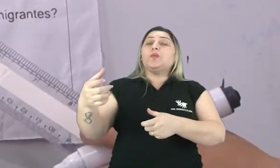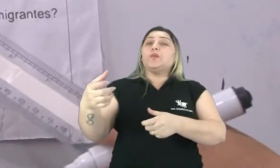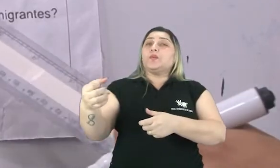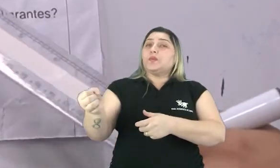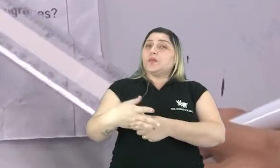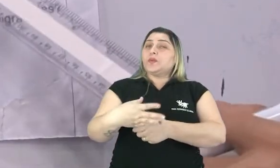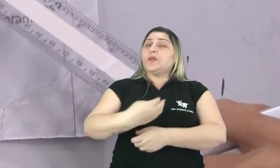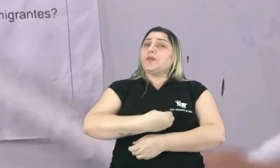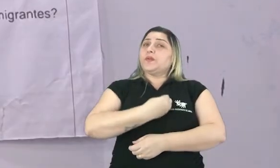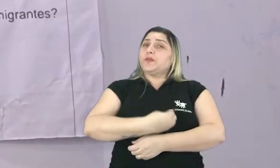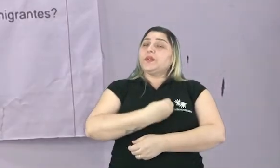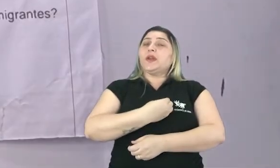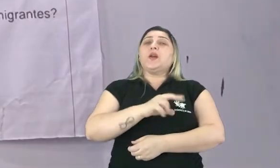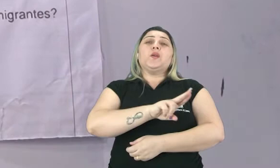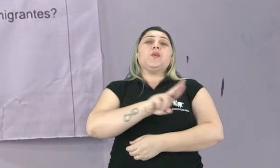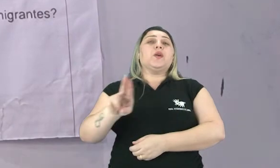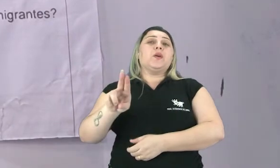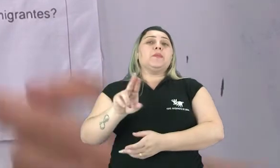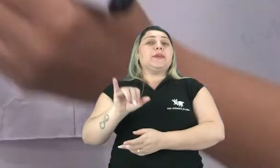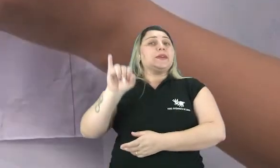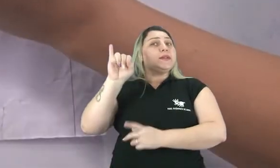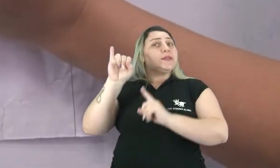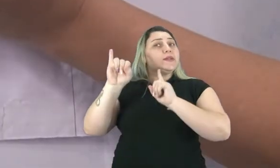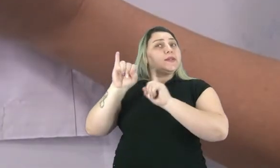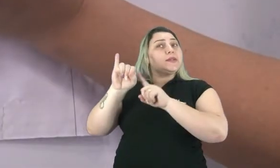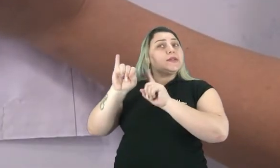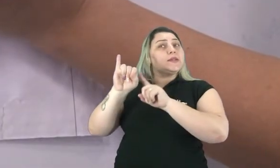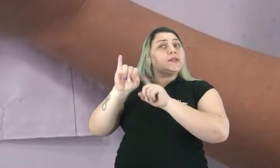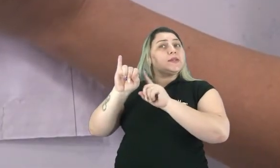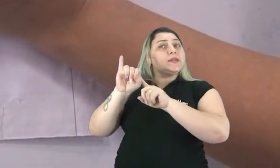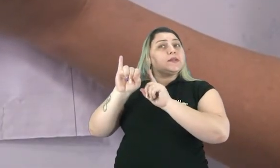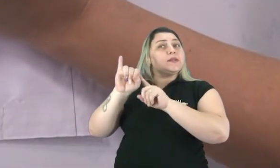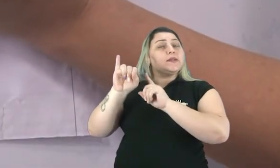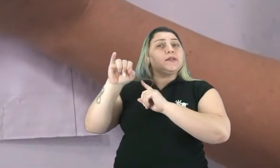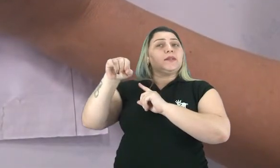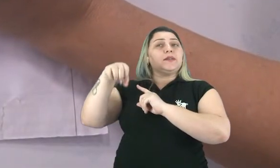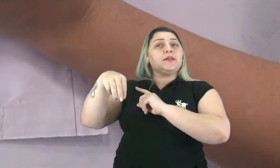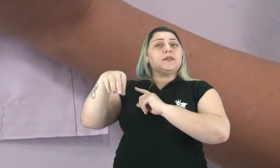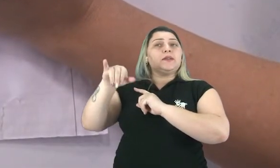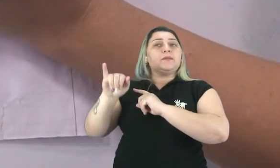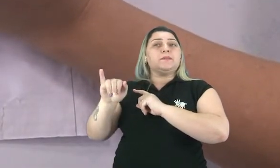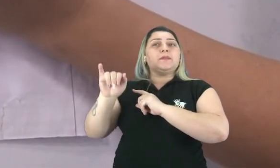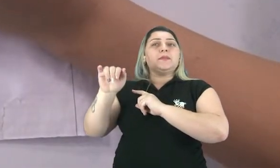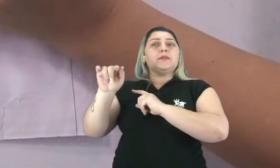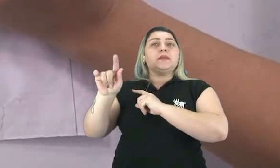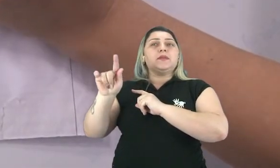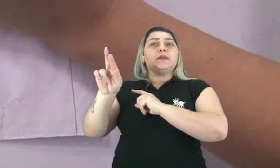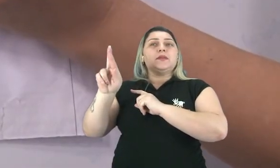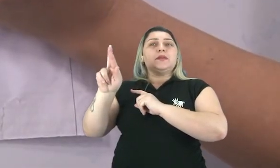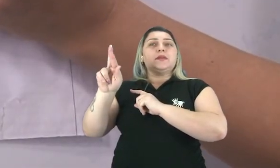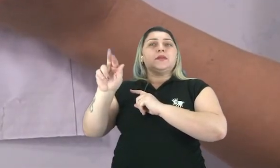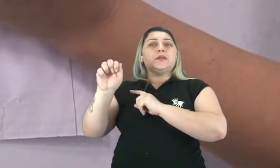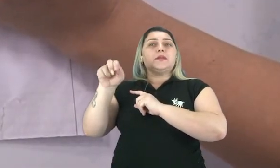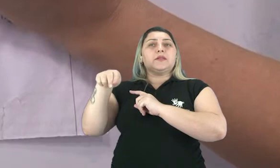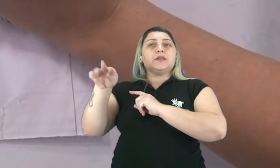vão viver, elas são chamadas de imigrantes. Nesse novo lugar, elas são chamadas de